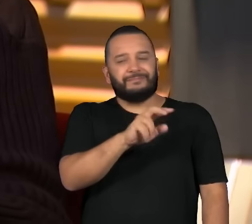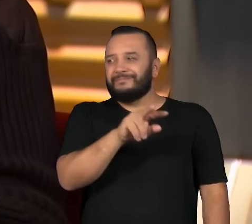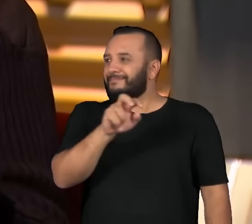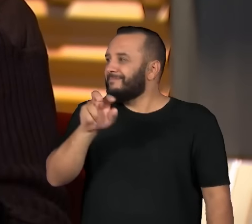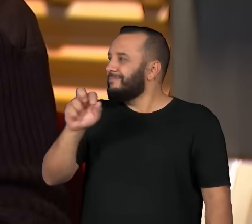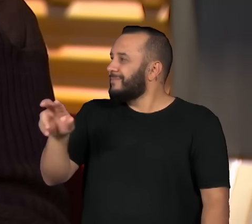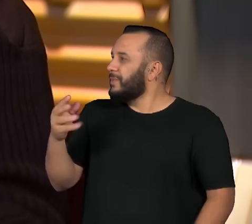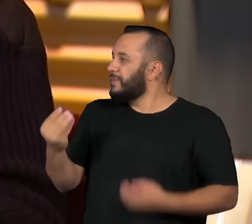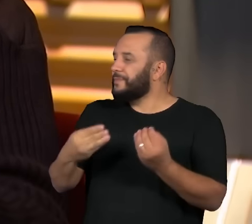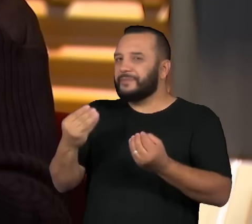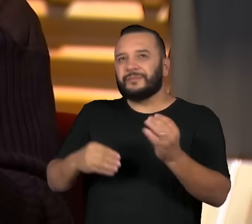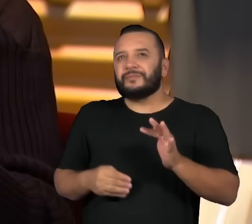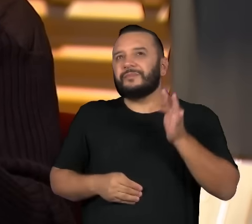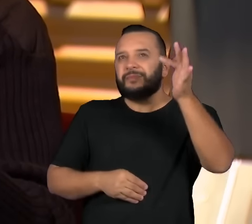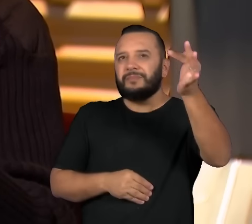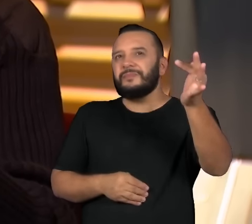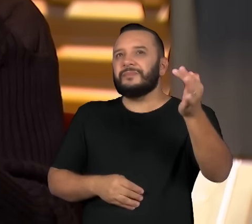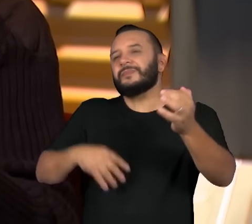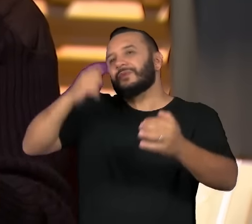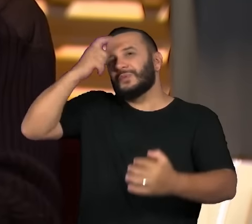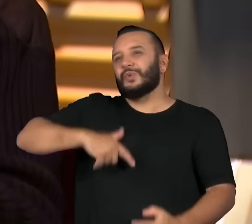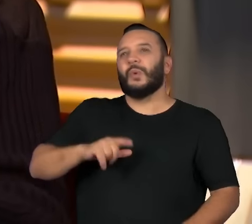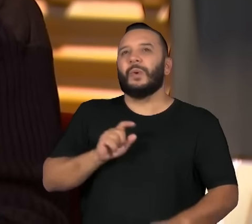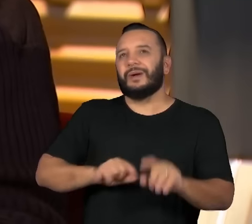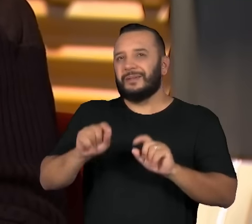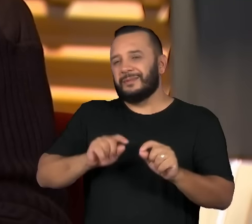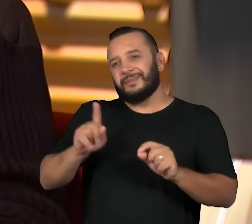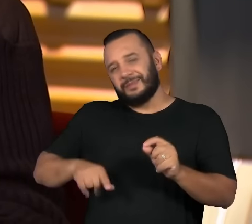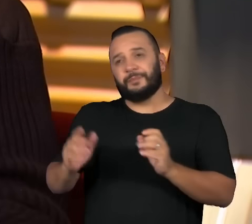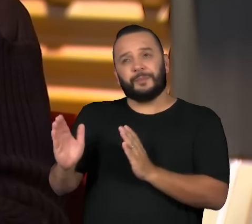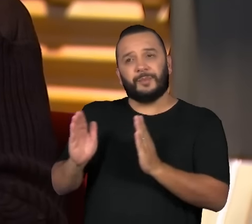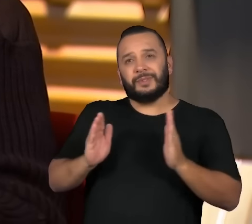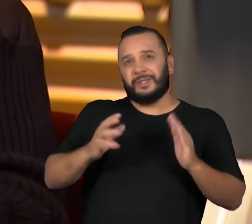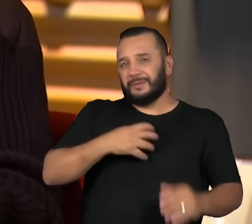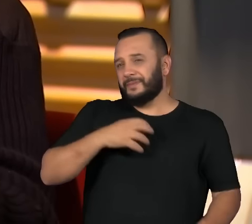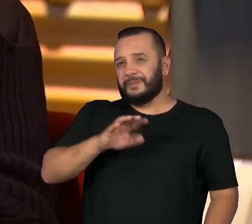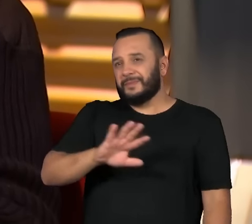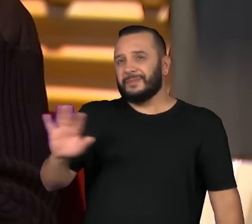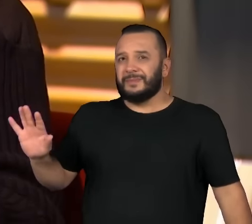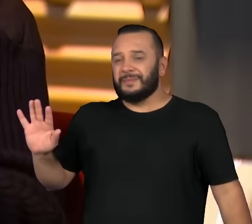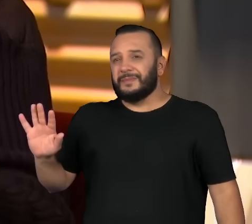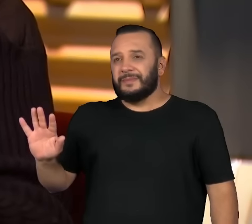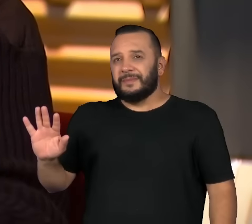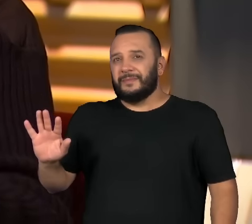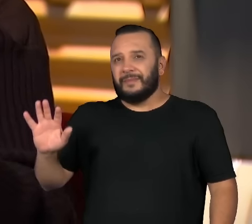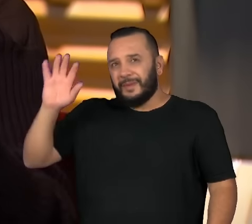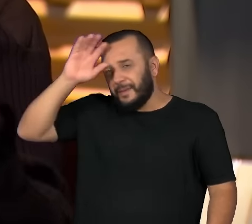ser, né? E é esse processo que eu estou passando, né? Um processo de reeducação, ou